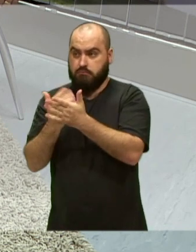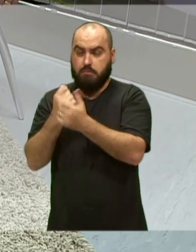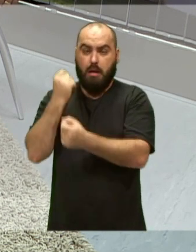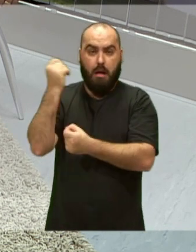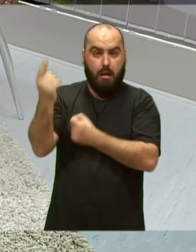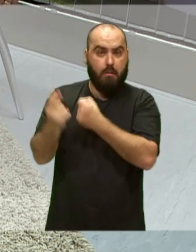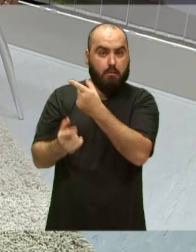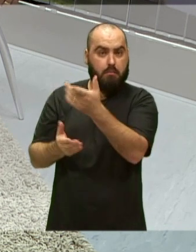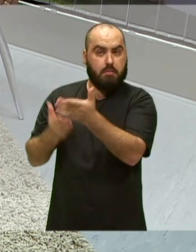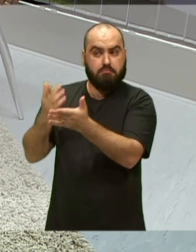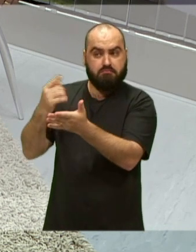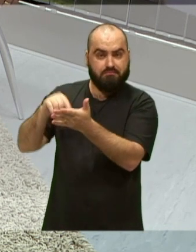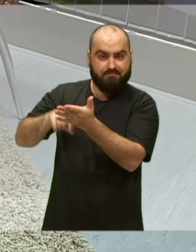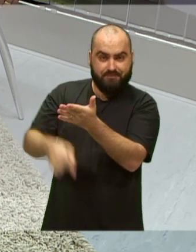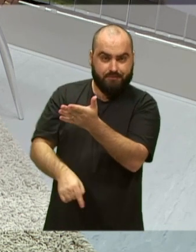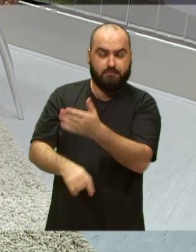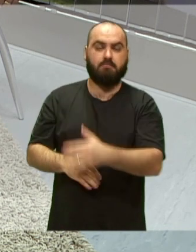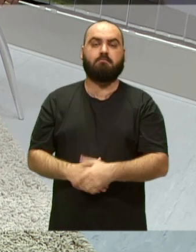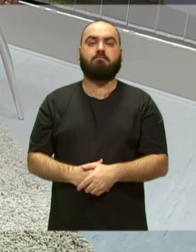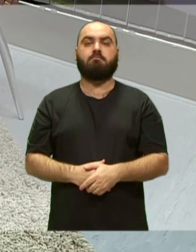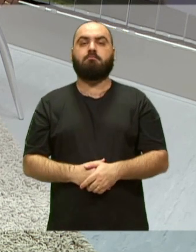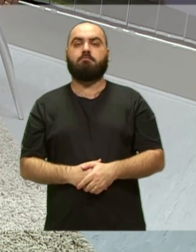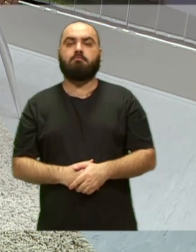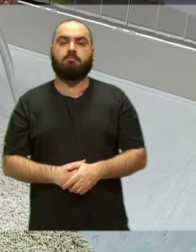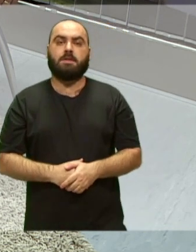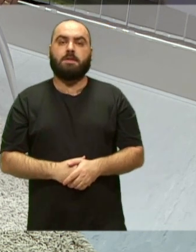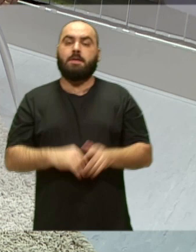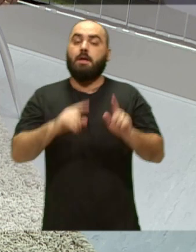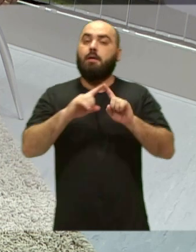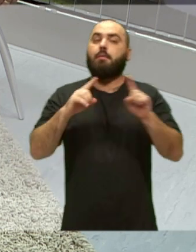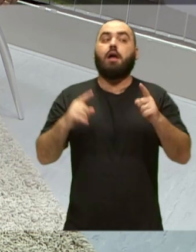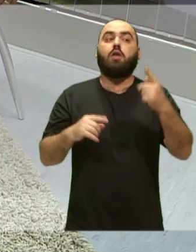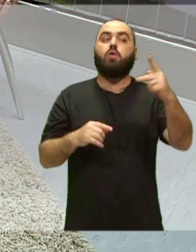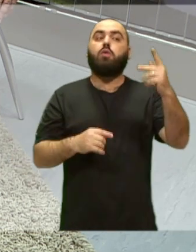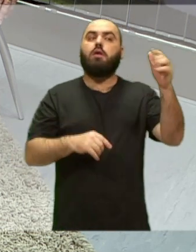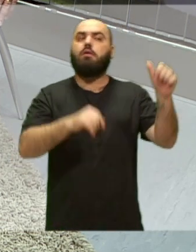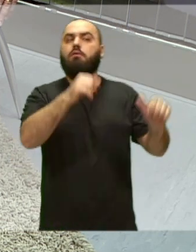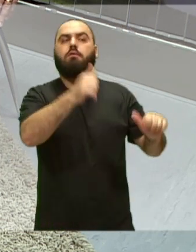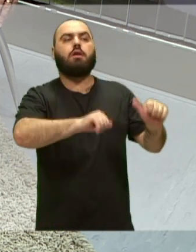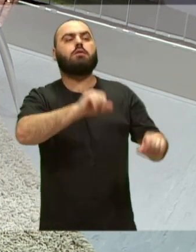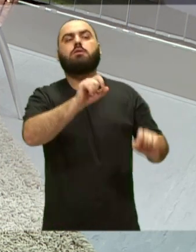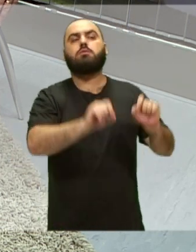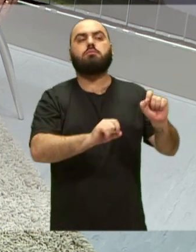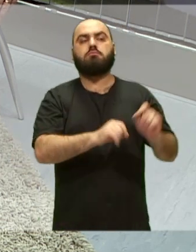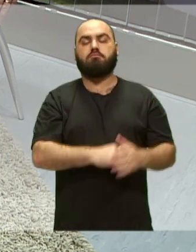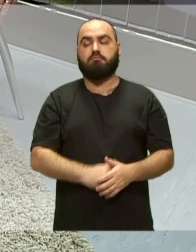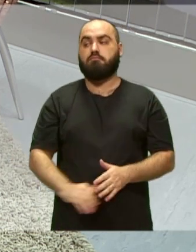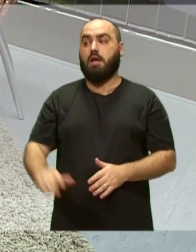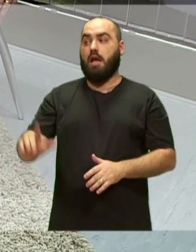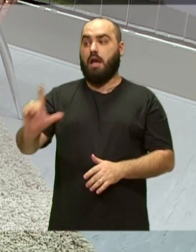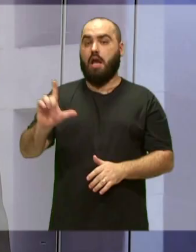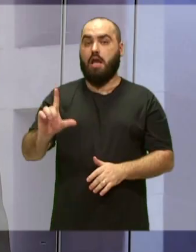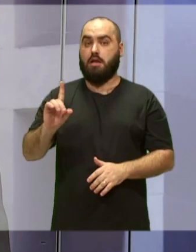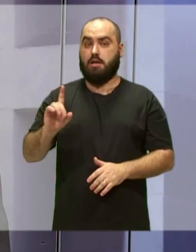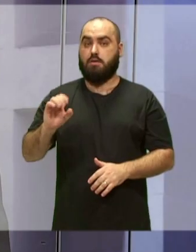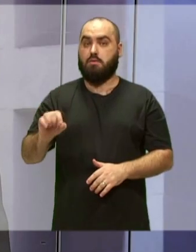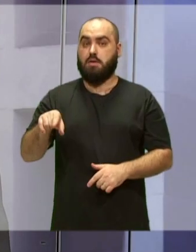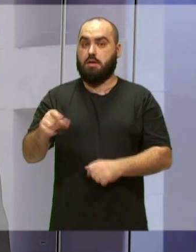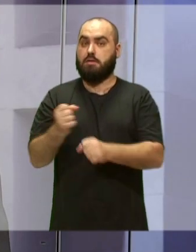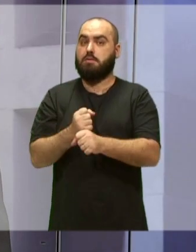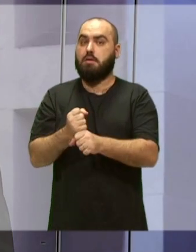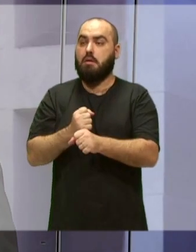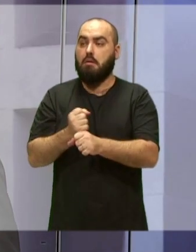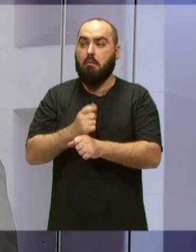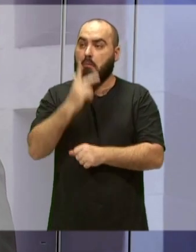avaliação desta primeira etapa do orçamento que é a LDO então a LDO desse ano foi ela foi eu acho que foi até